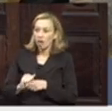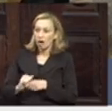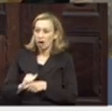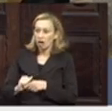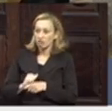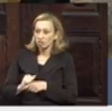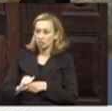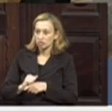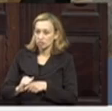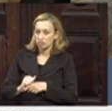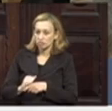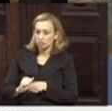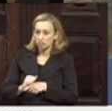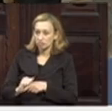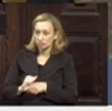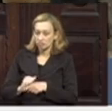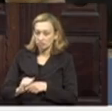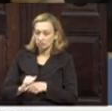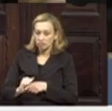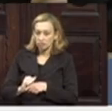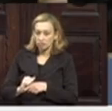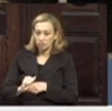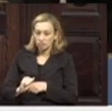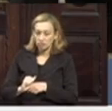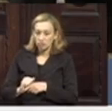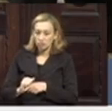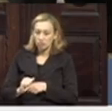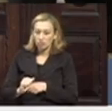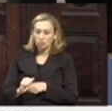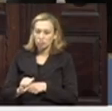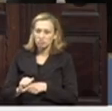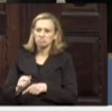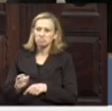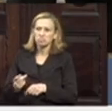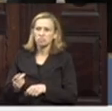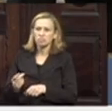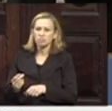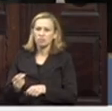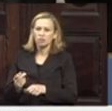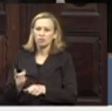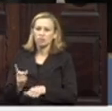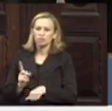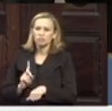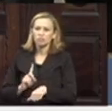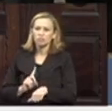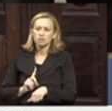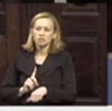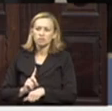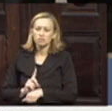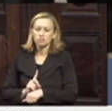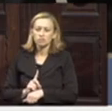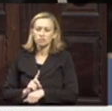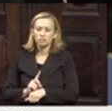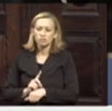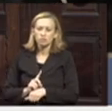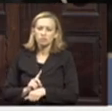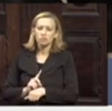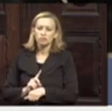o senhor me perdoe, é do meu ramo de atividade. Até porque